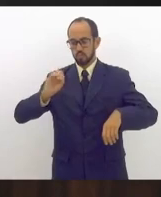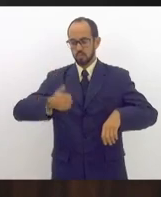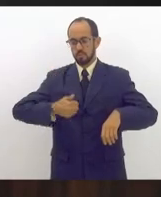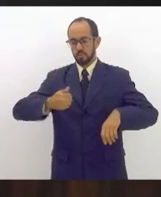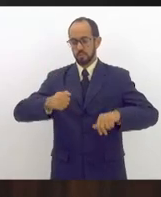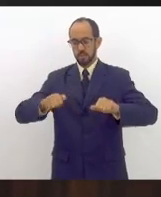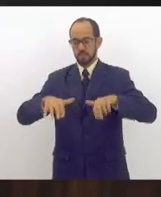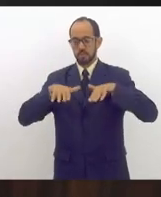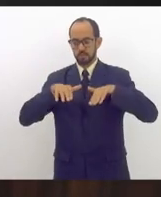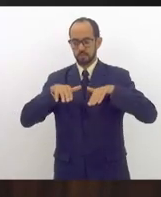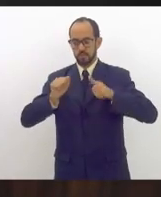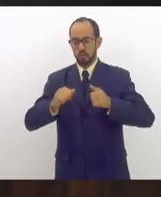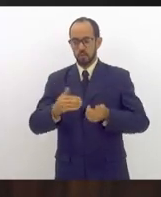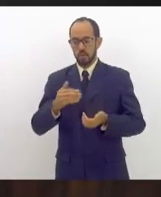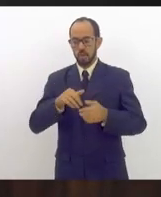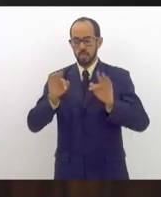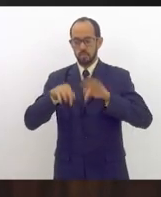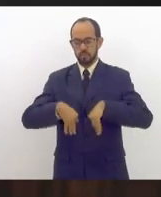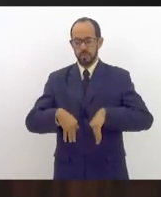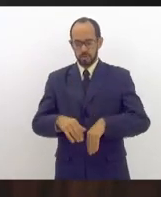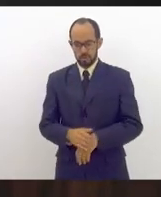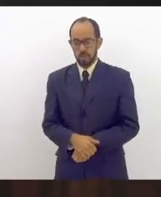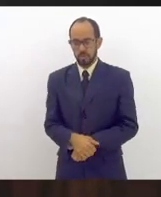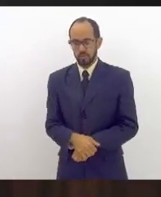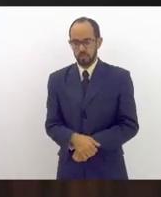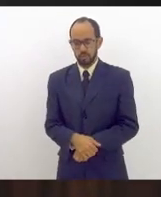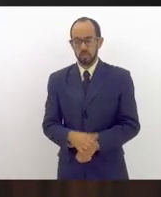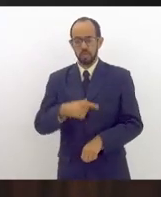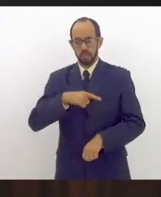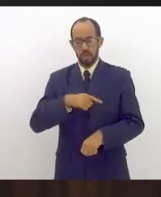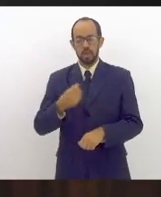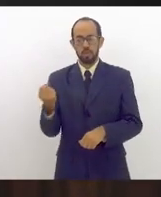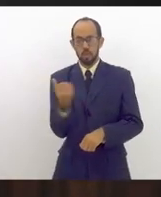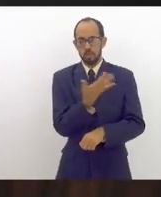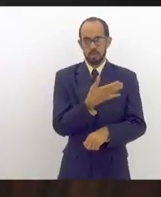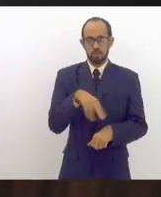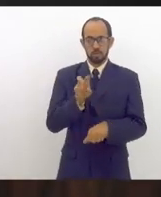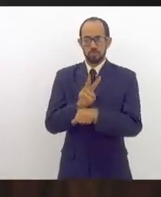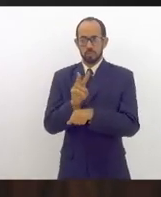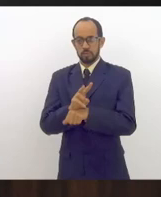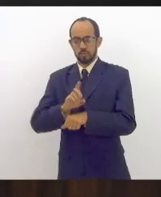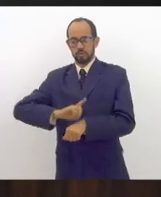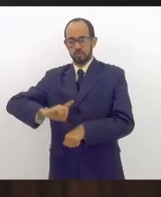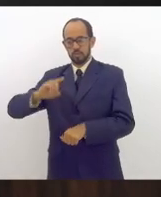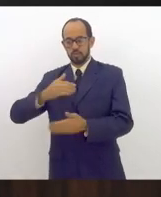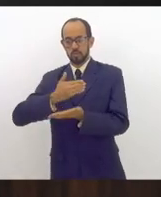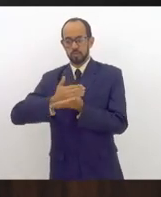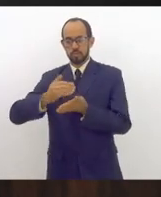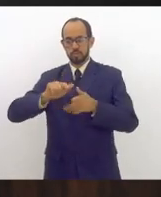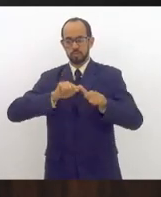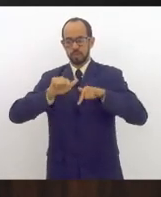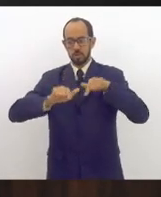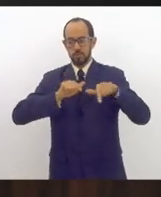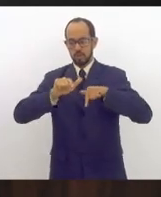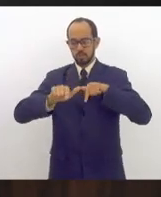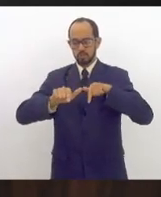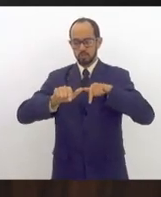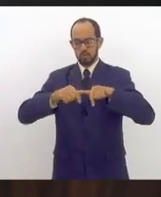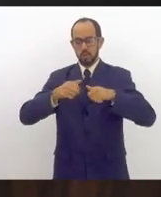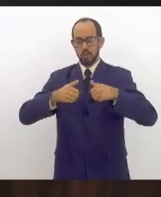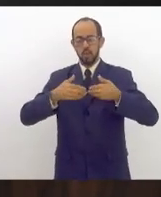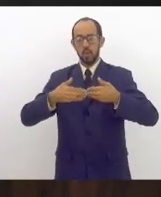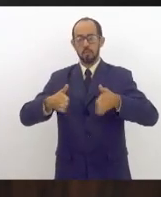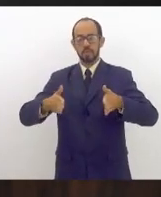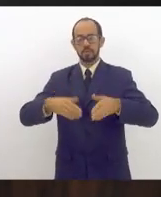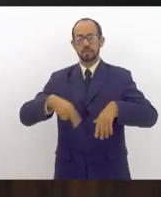na primeira sessão extraordinária do dia, mesmo está encerrada. Havendo um número legal sobre a proteção de Deus, iniciamos os nossos trabalhos. Está aberta a